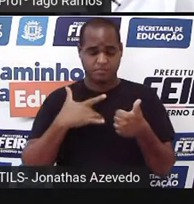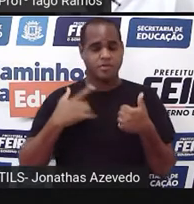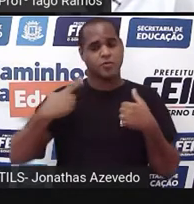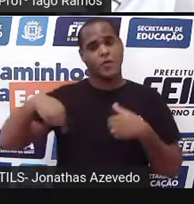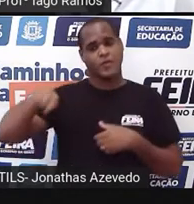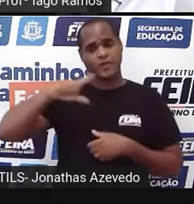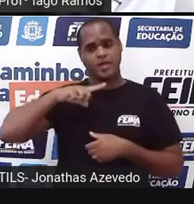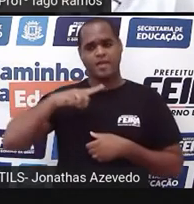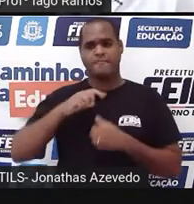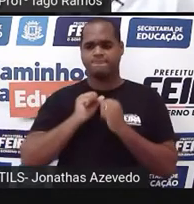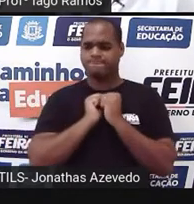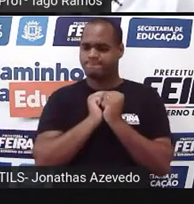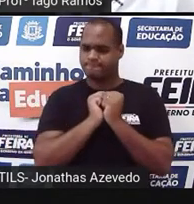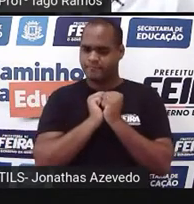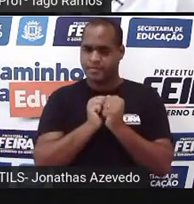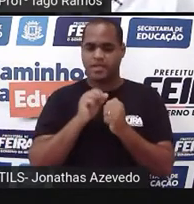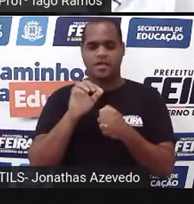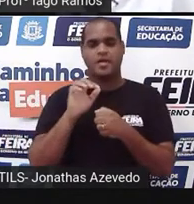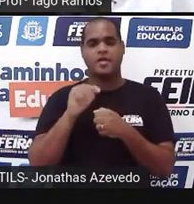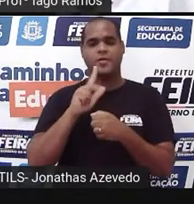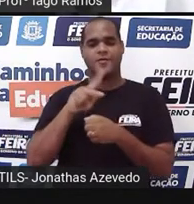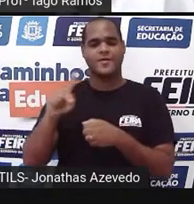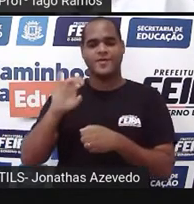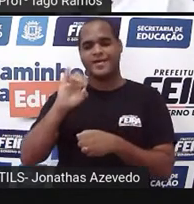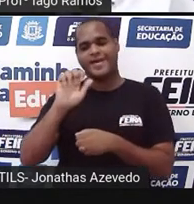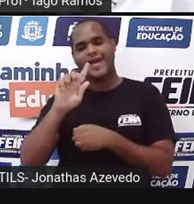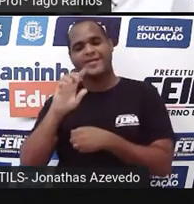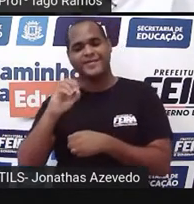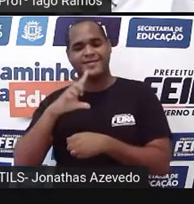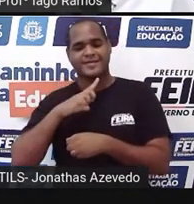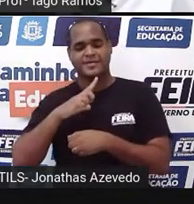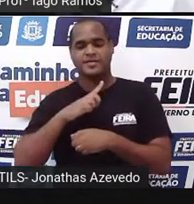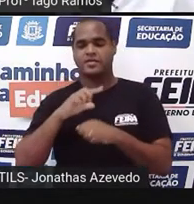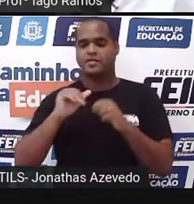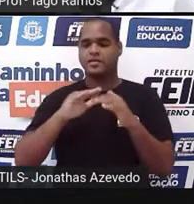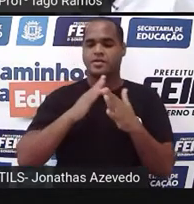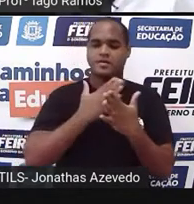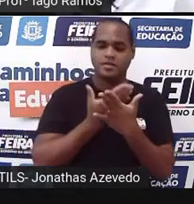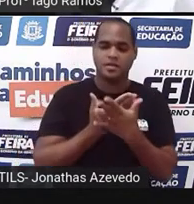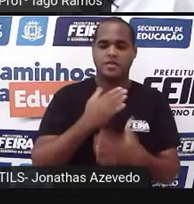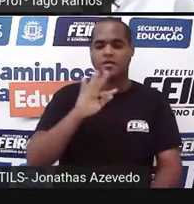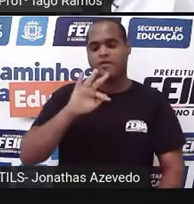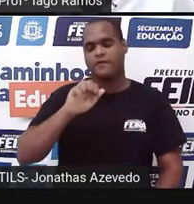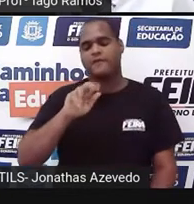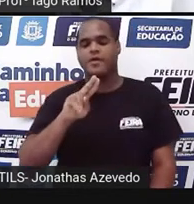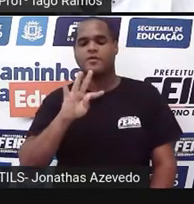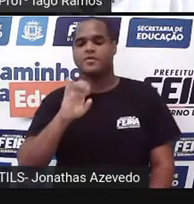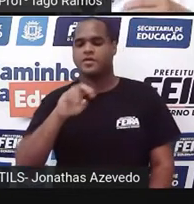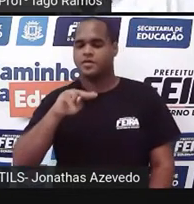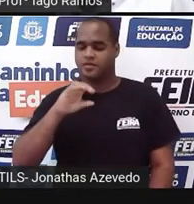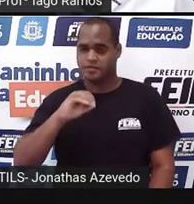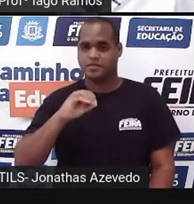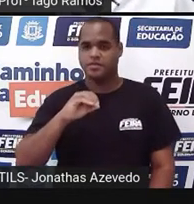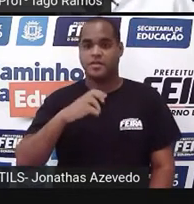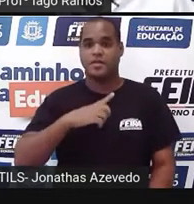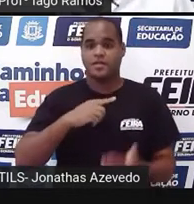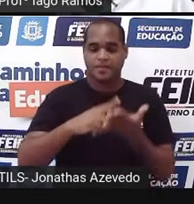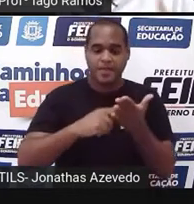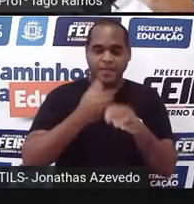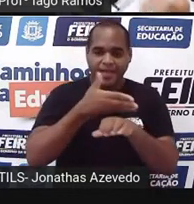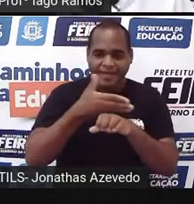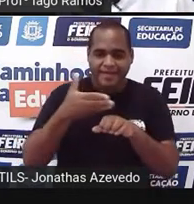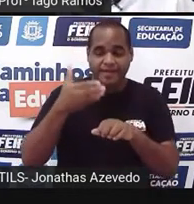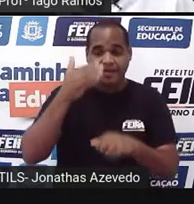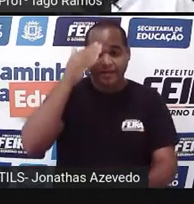vamos juntos eu sou o professor Iago Ramos vem lá da escola municipal Faustino Dias Lima eu tenho para lhe